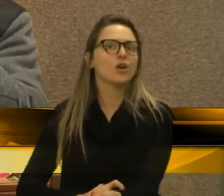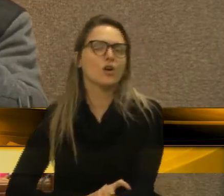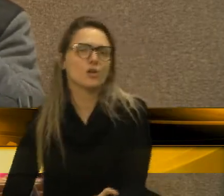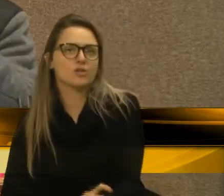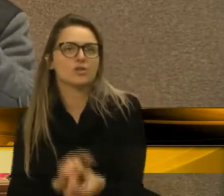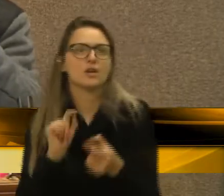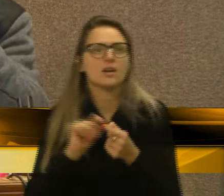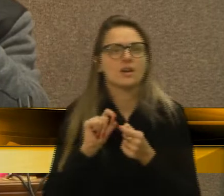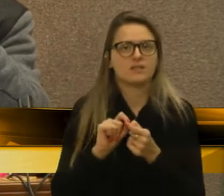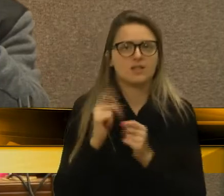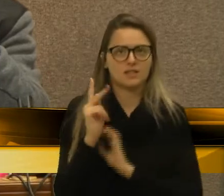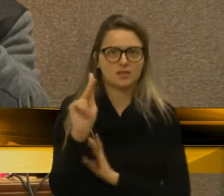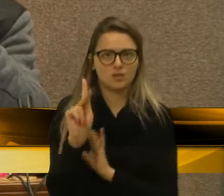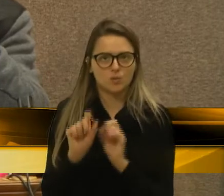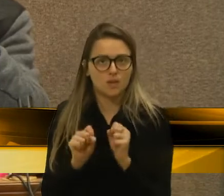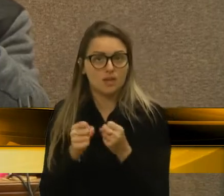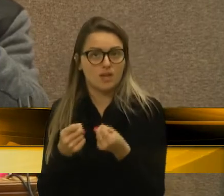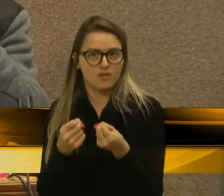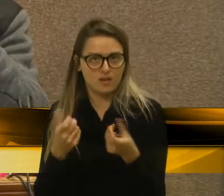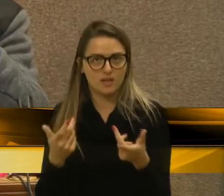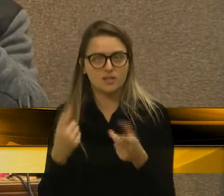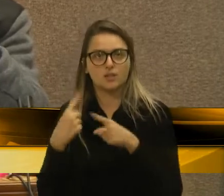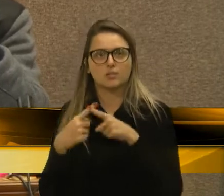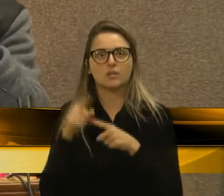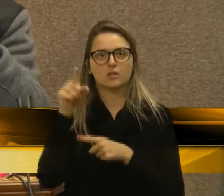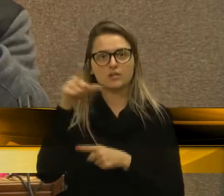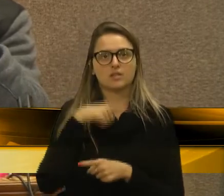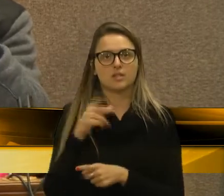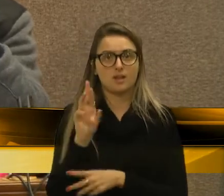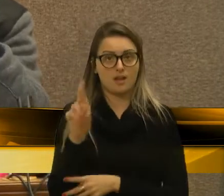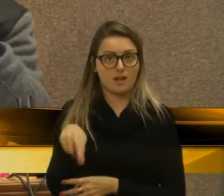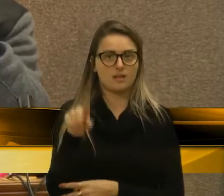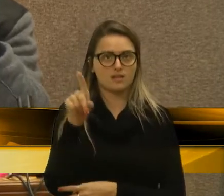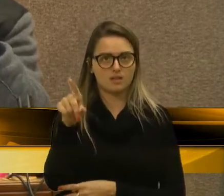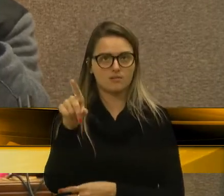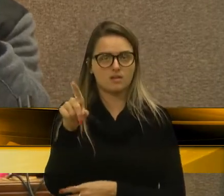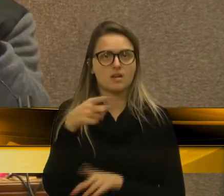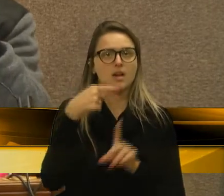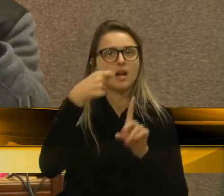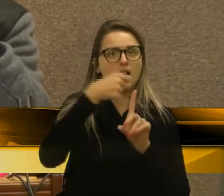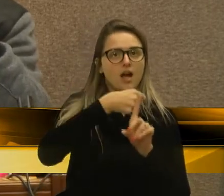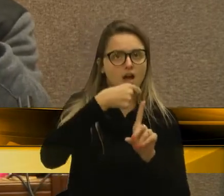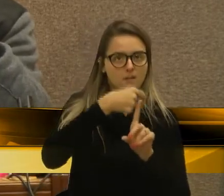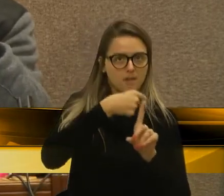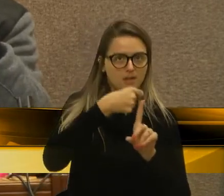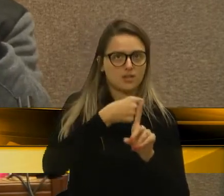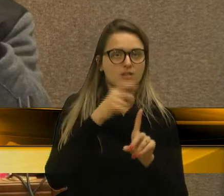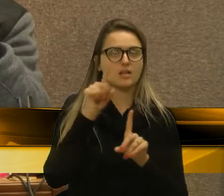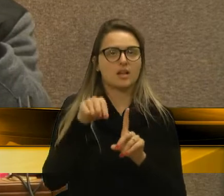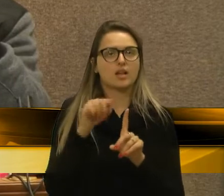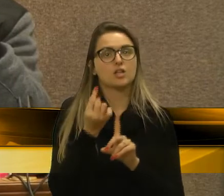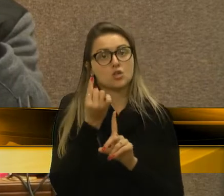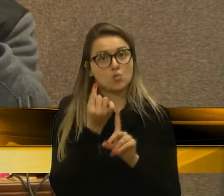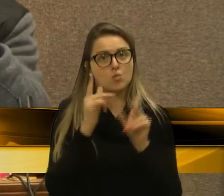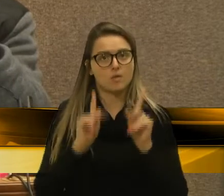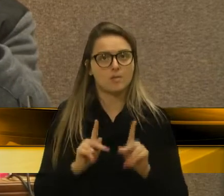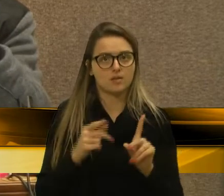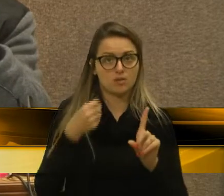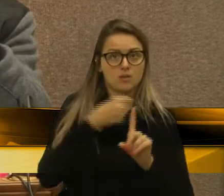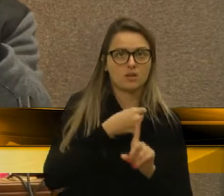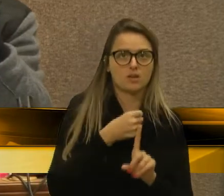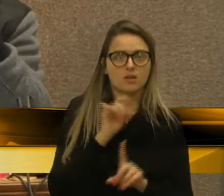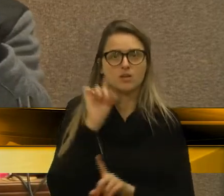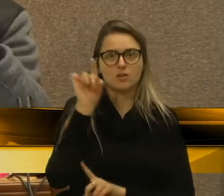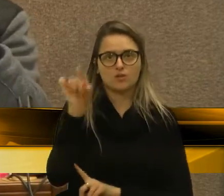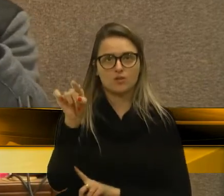a sua defesa, porque realmente o senhor tem razão quando diz a agressão, ao meu ver, foi de uma parte. O senhor, que